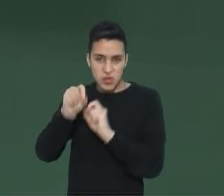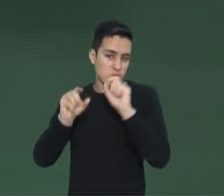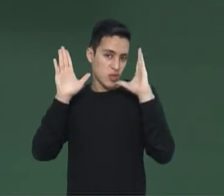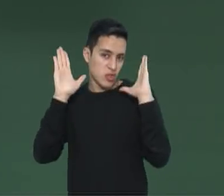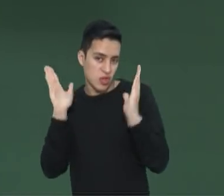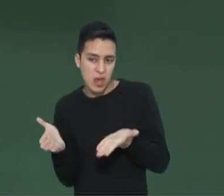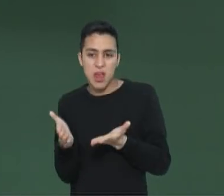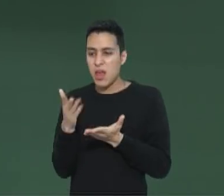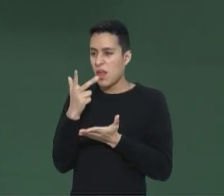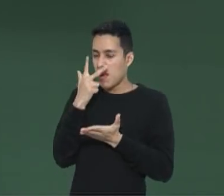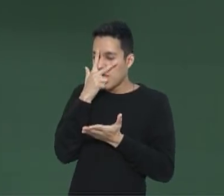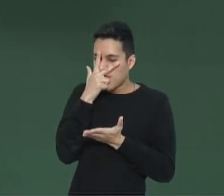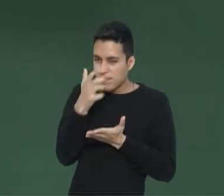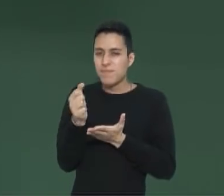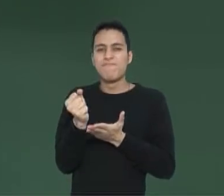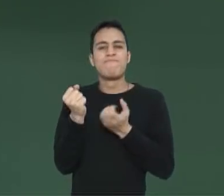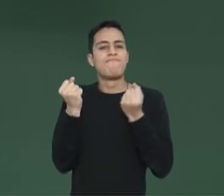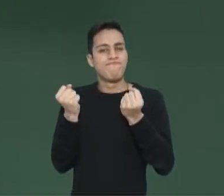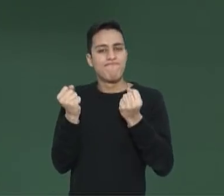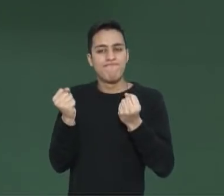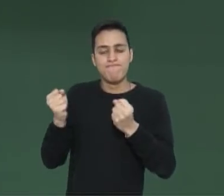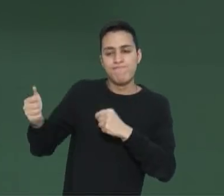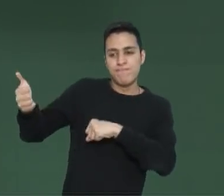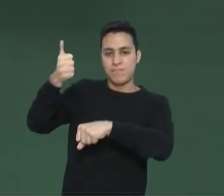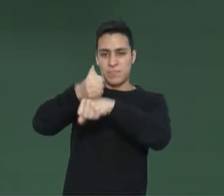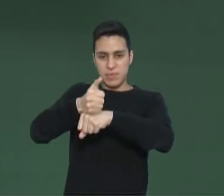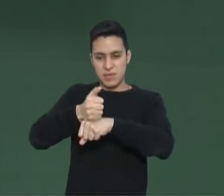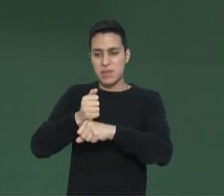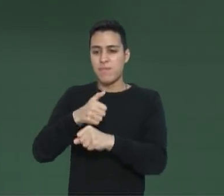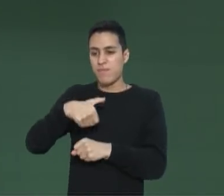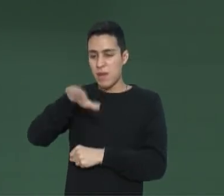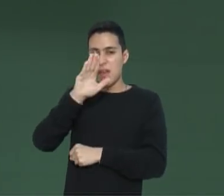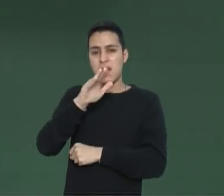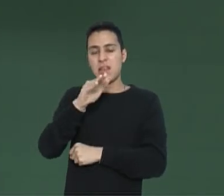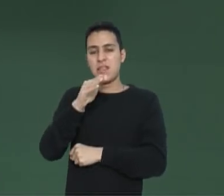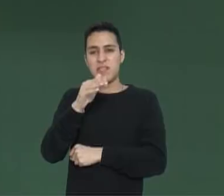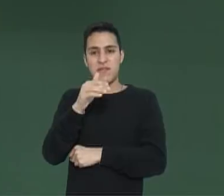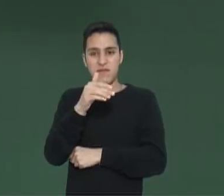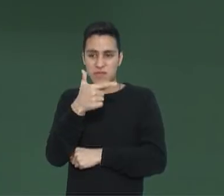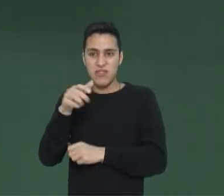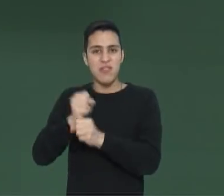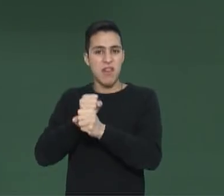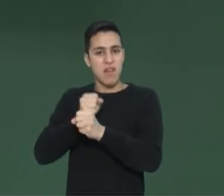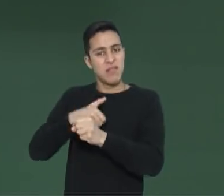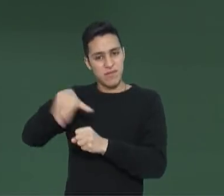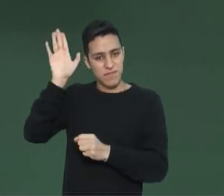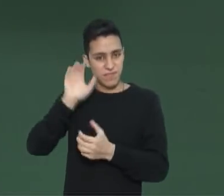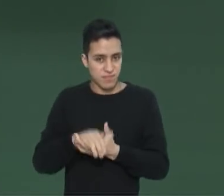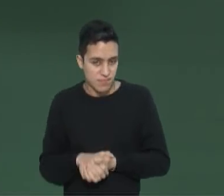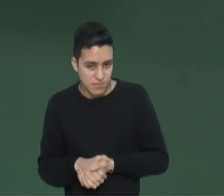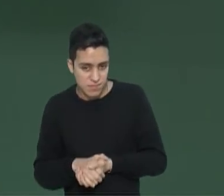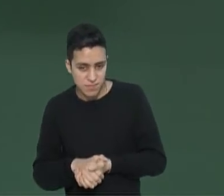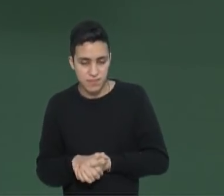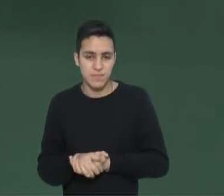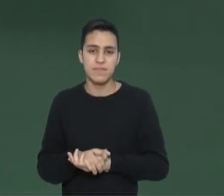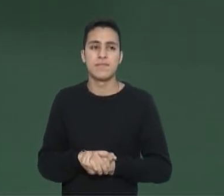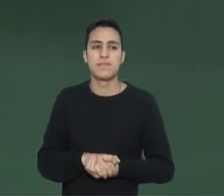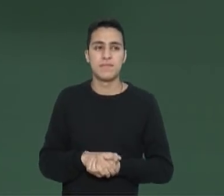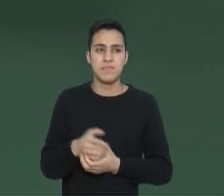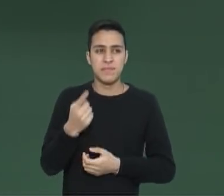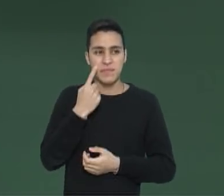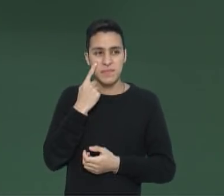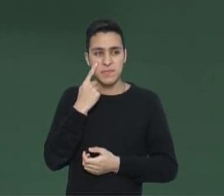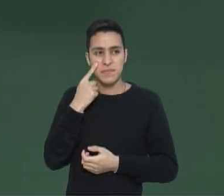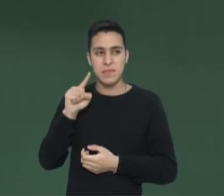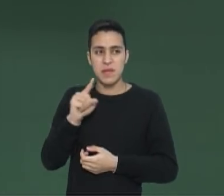havia conquistado essa hegemonia por mais de 2 décadas. Sobre os ombros do jovem Bob